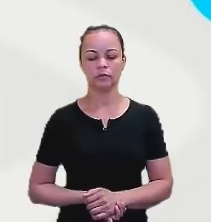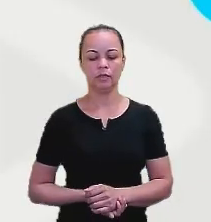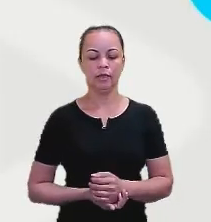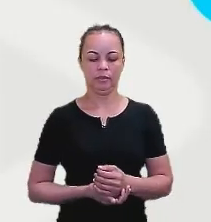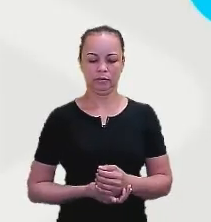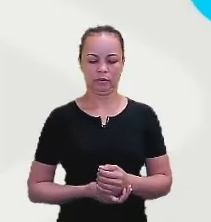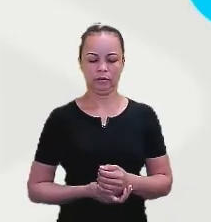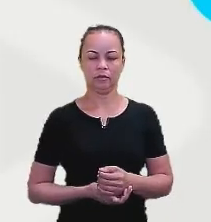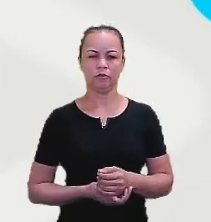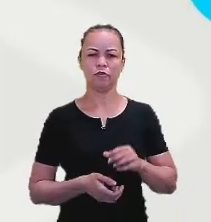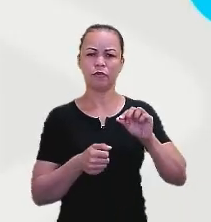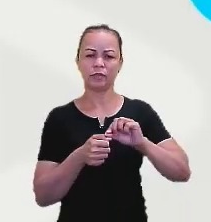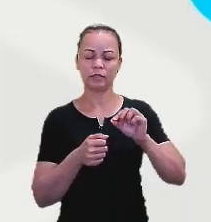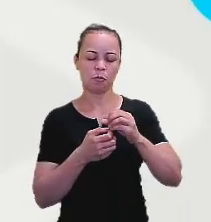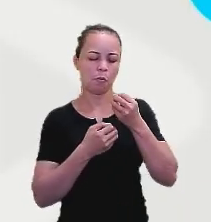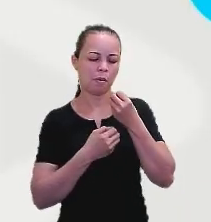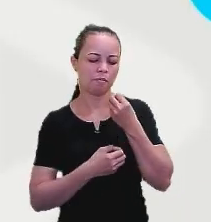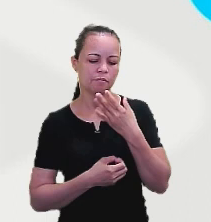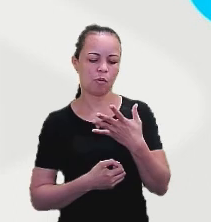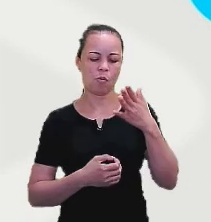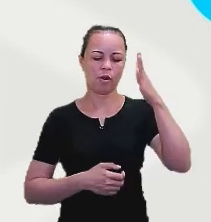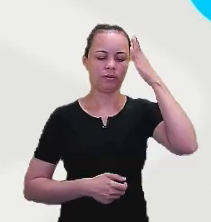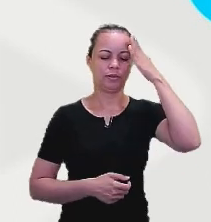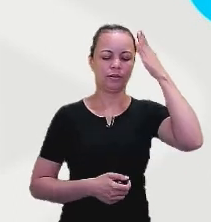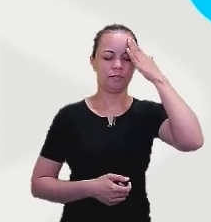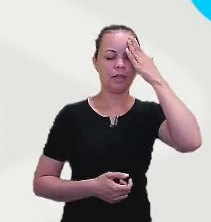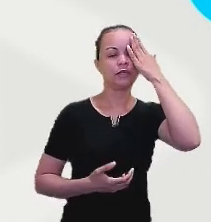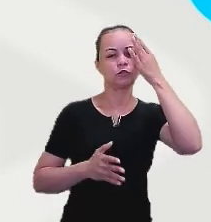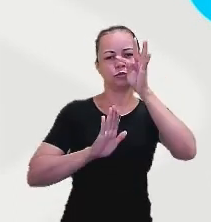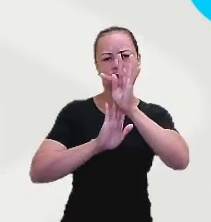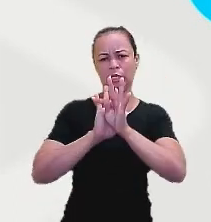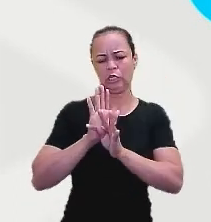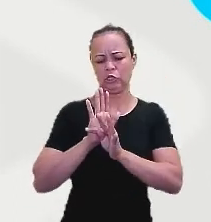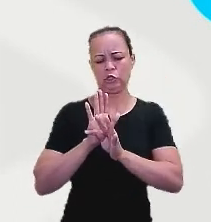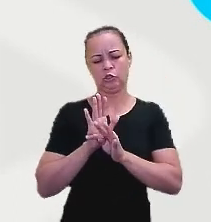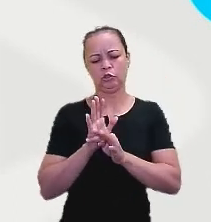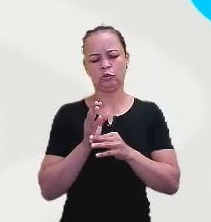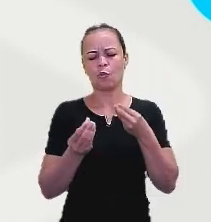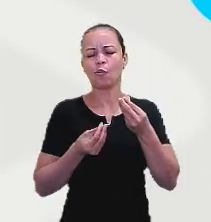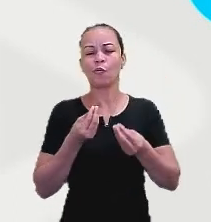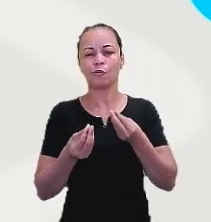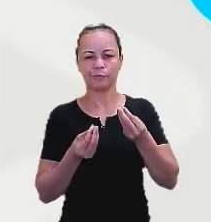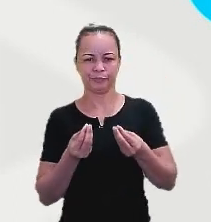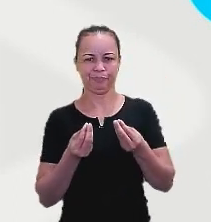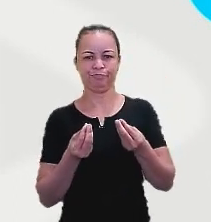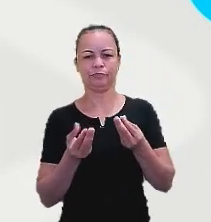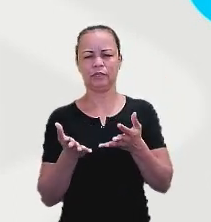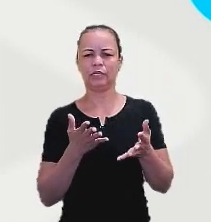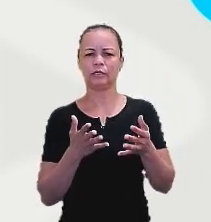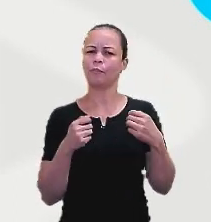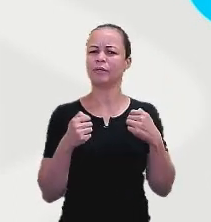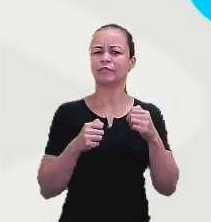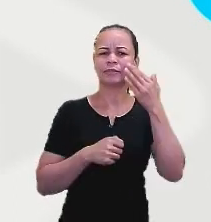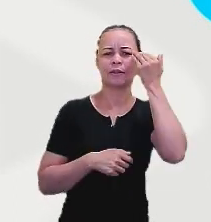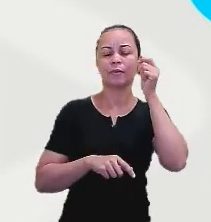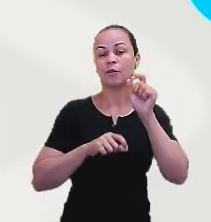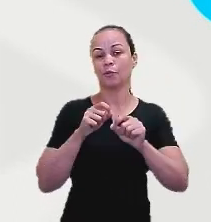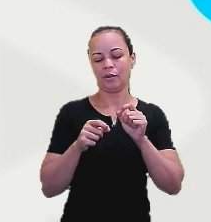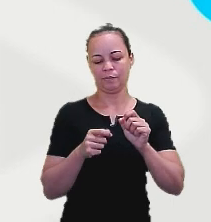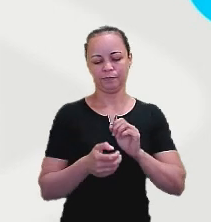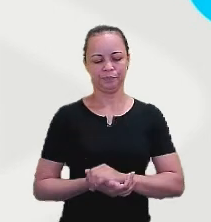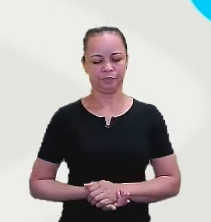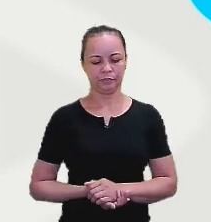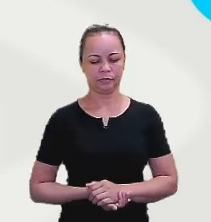boa compreensão e interpretação textual? O que é preciso fazer, saber? Então, vamos lá. Ó.